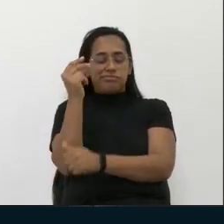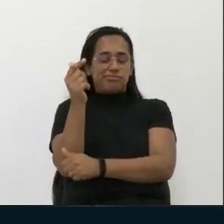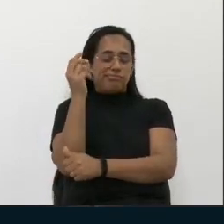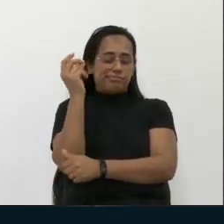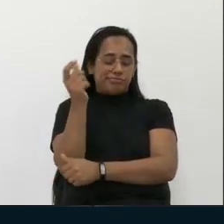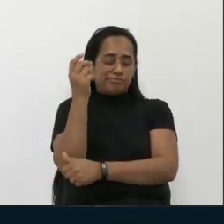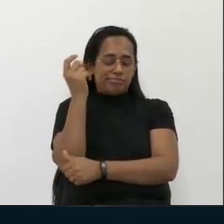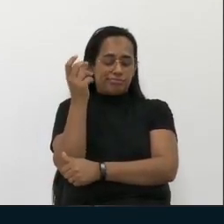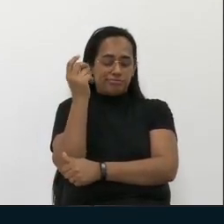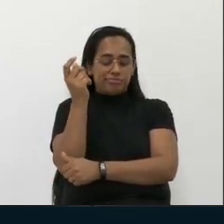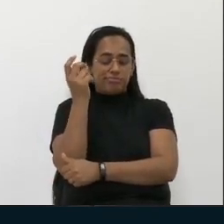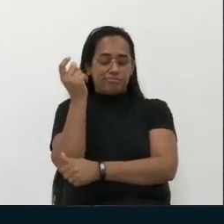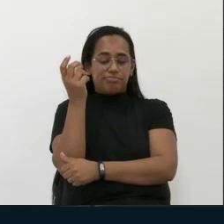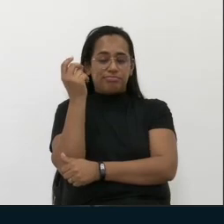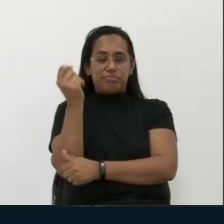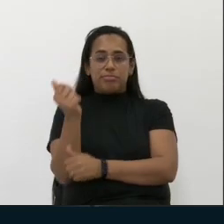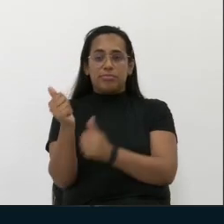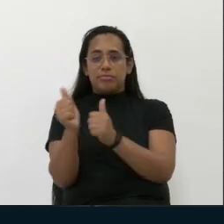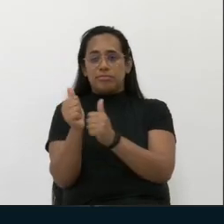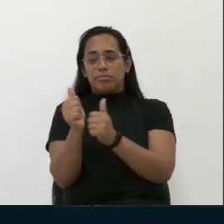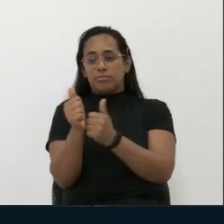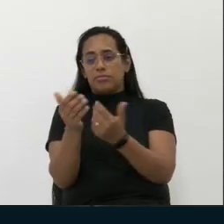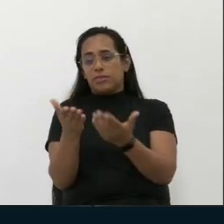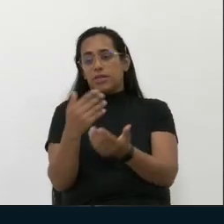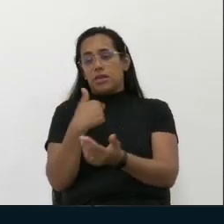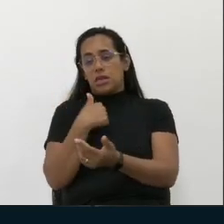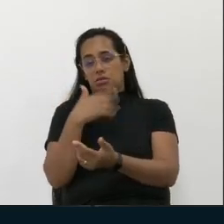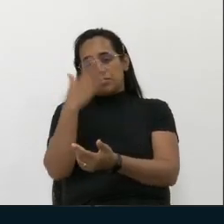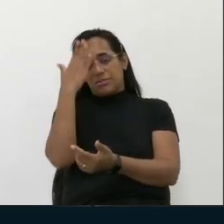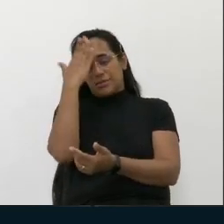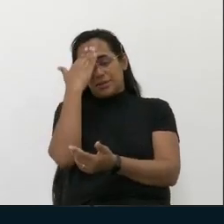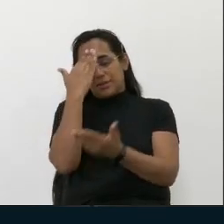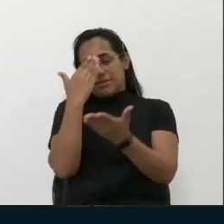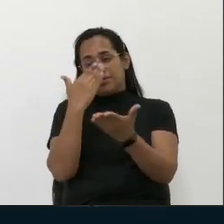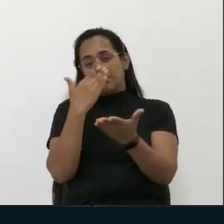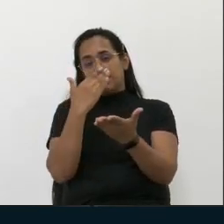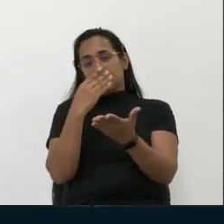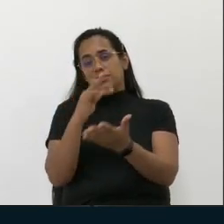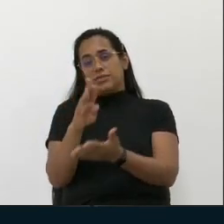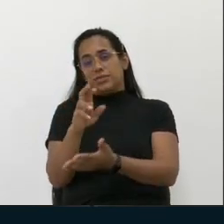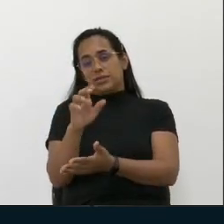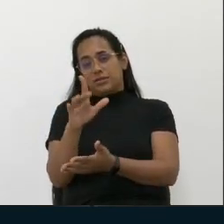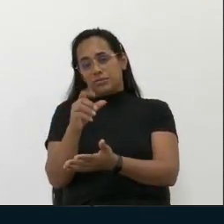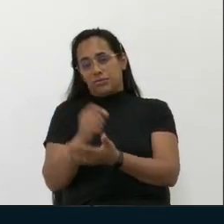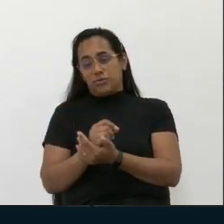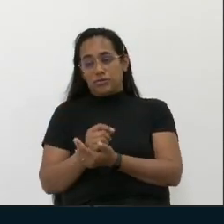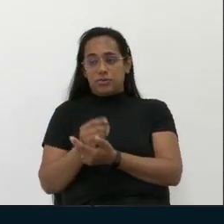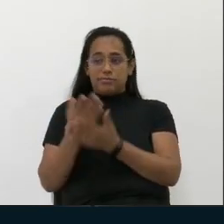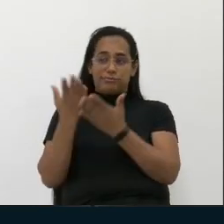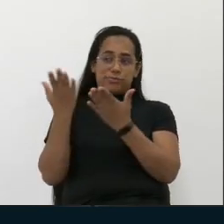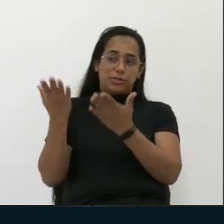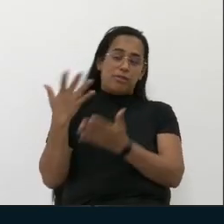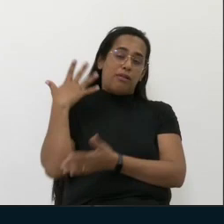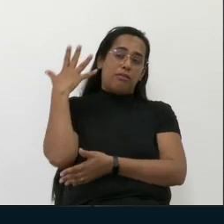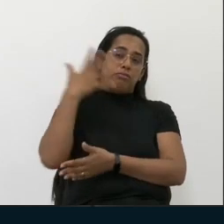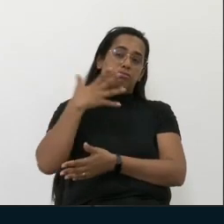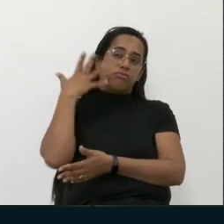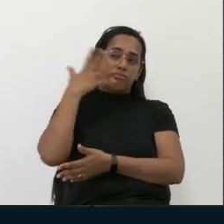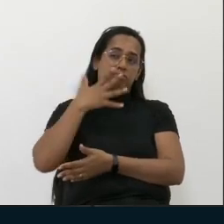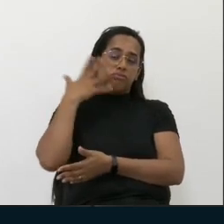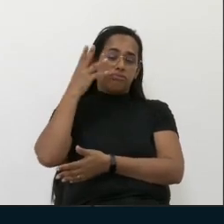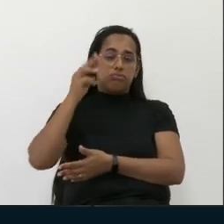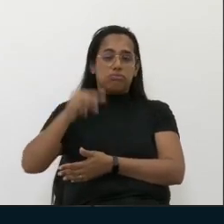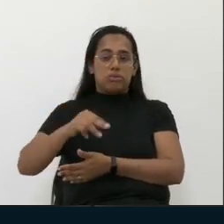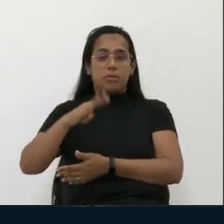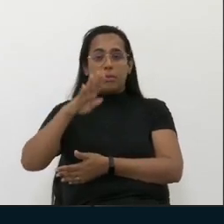Passo lá há muitos anos. É essa demagogia sua aí, esse discurso de MBL que